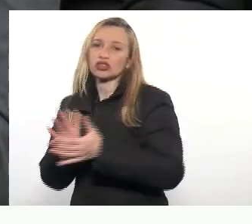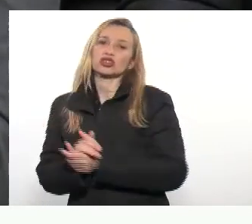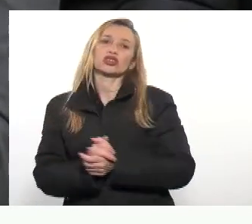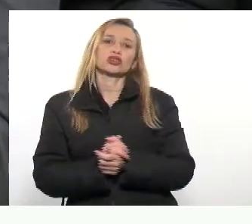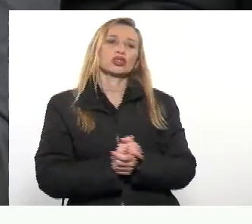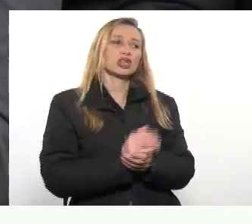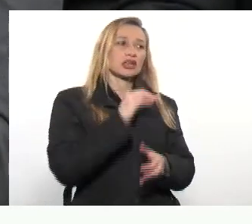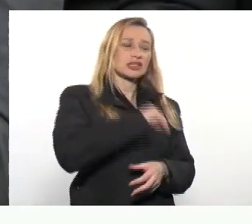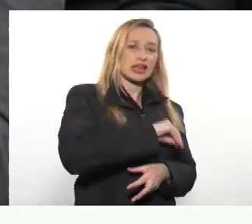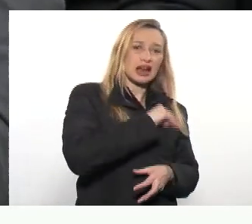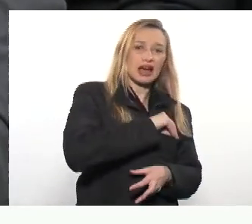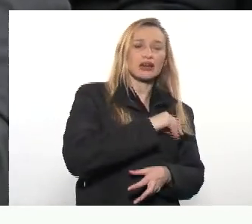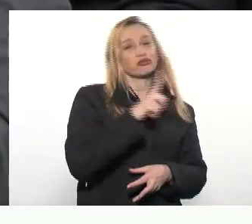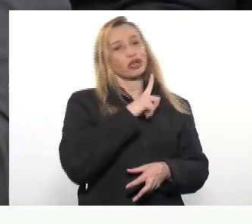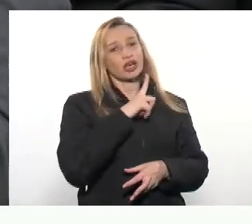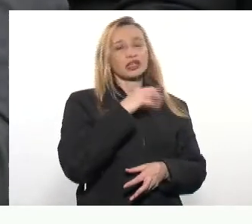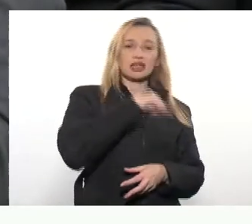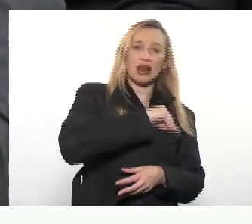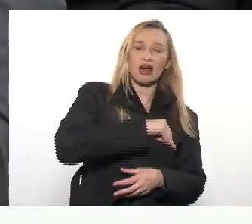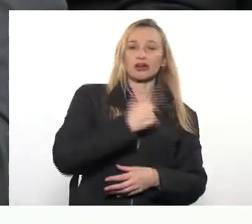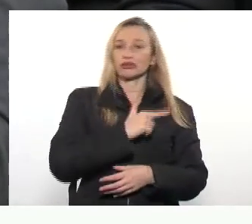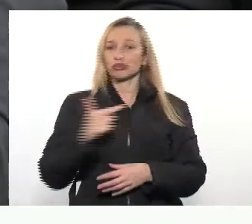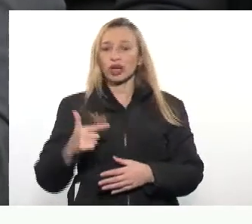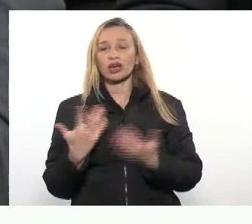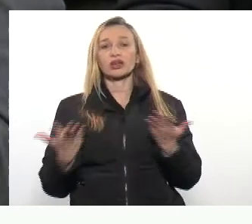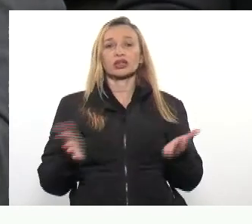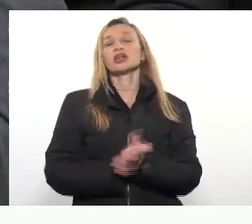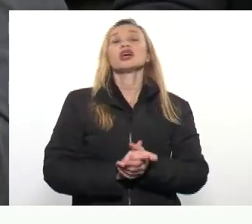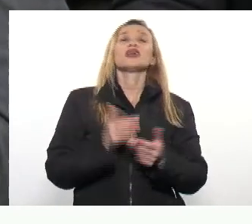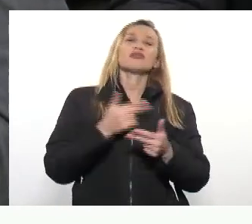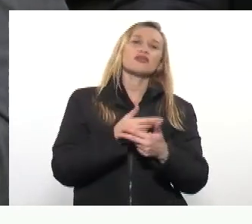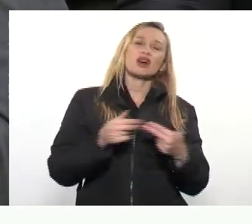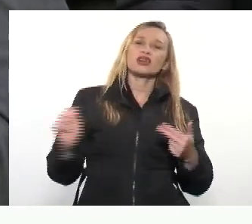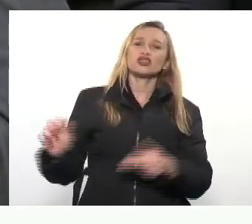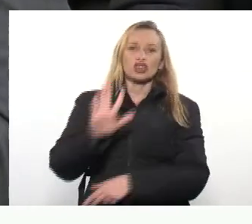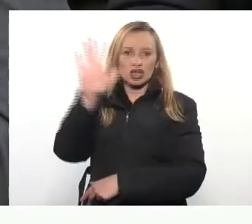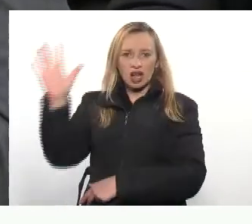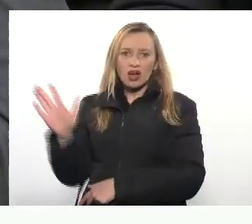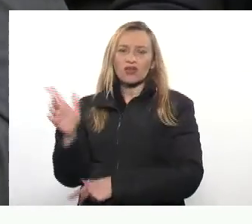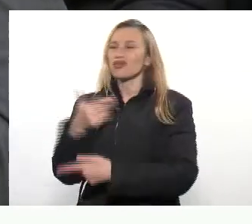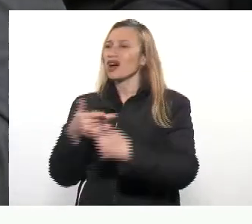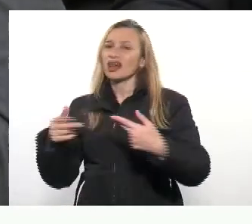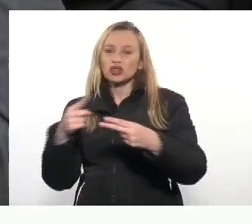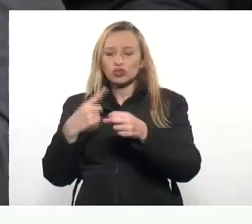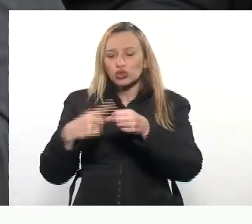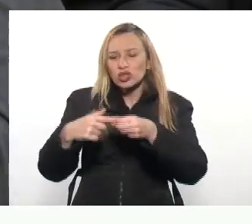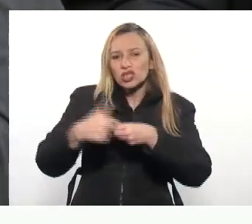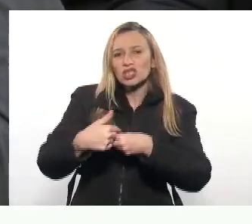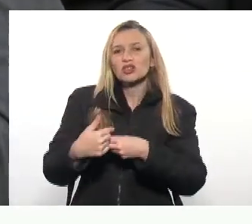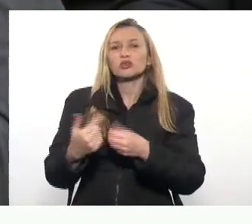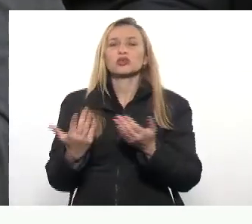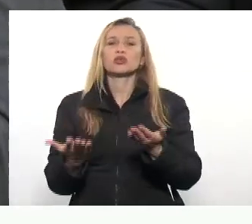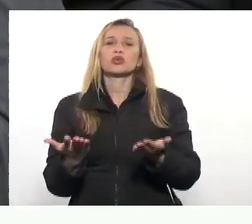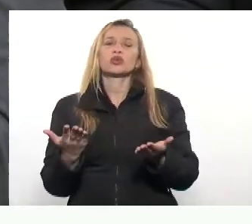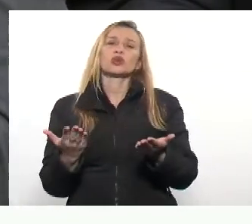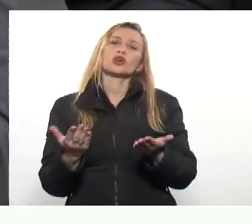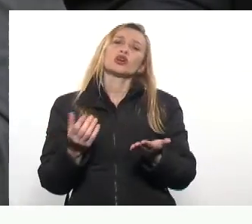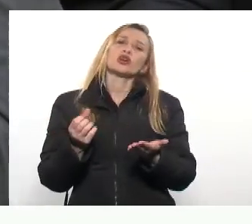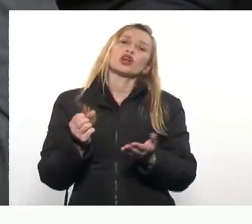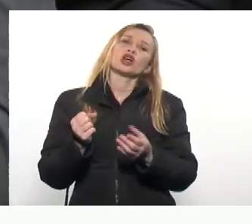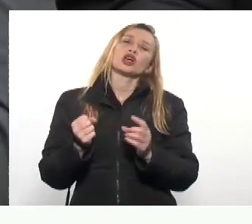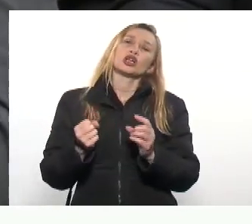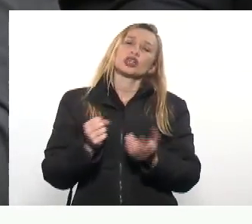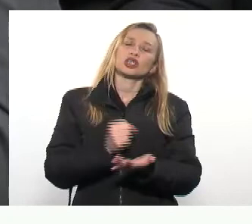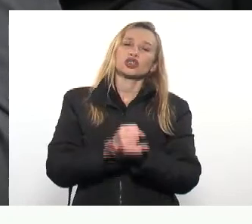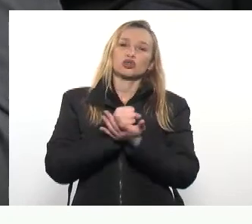e que existem, de um modo geral, vários municípios já utilizam as suas estruturas sociais